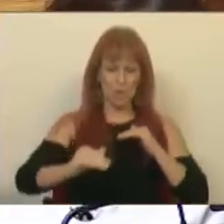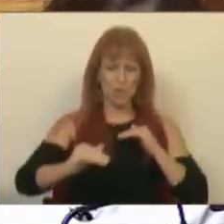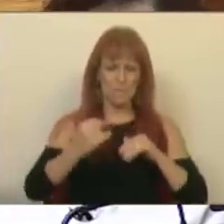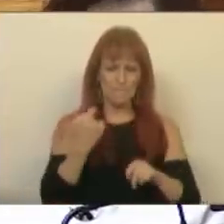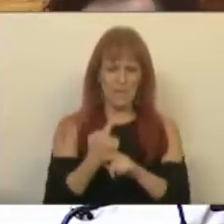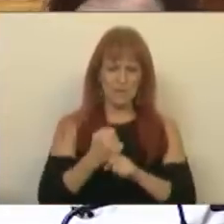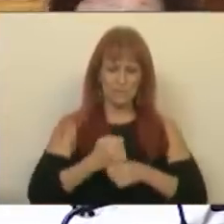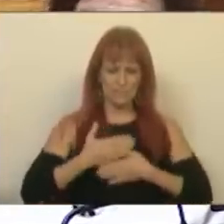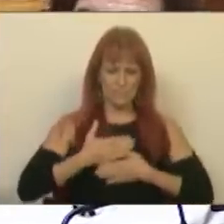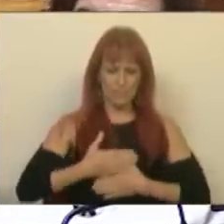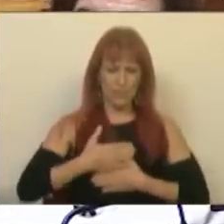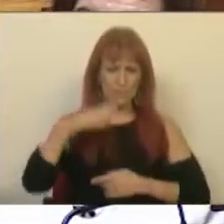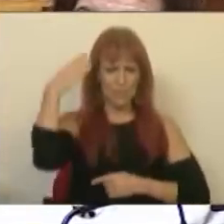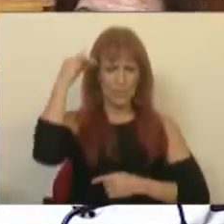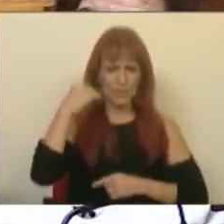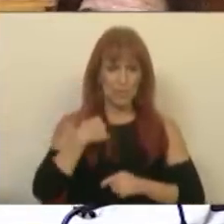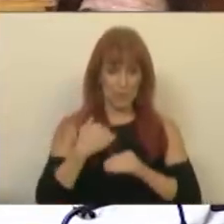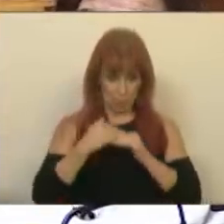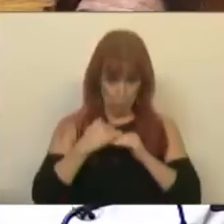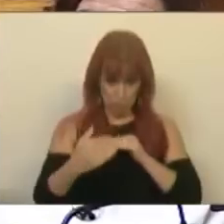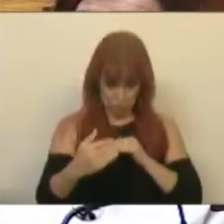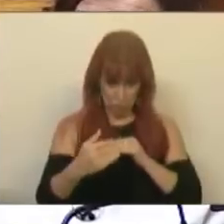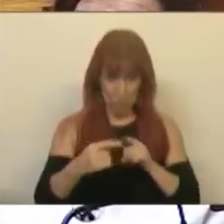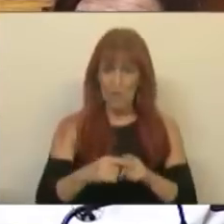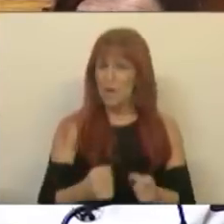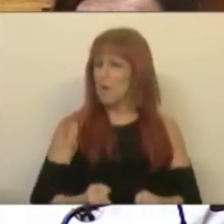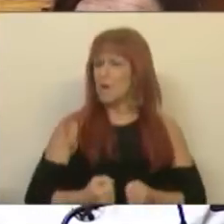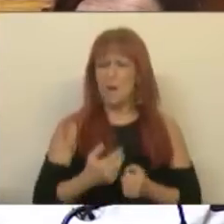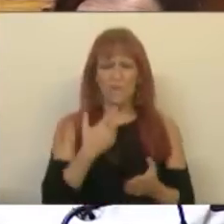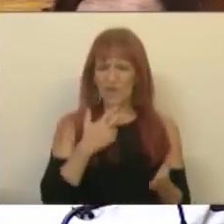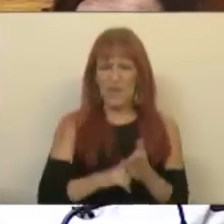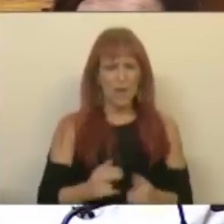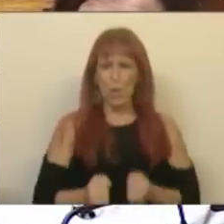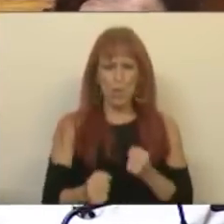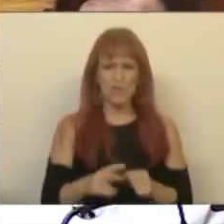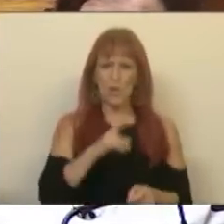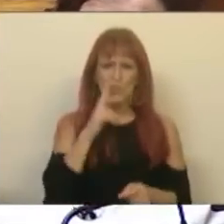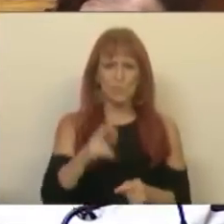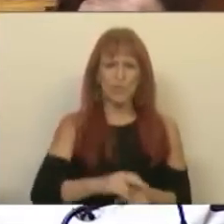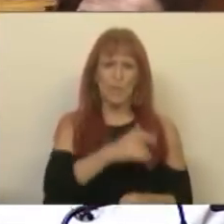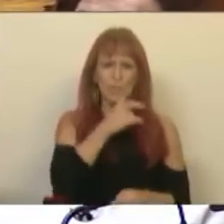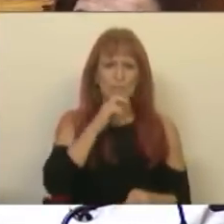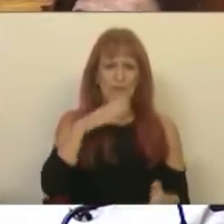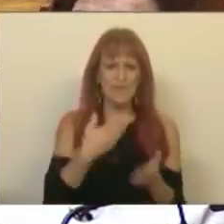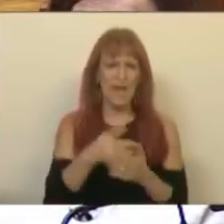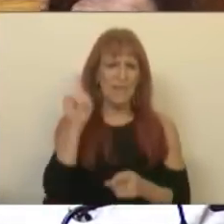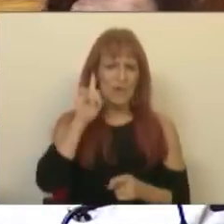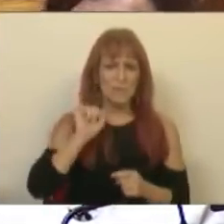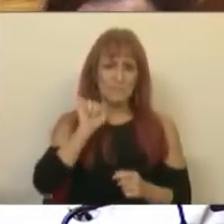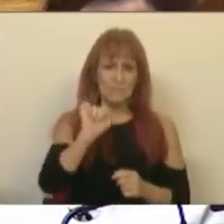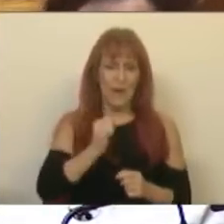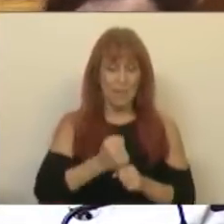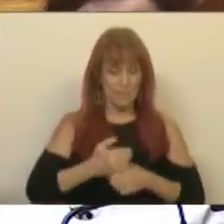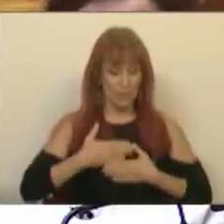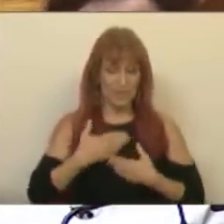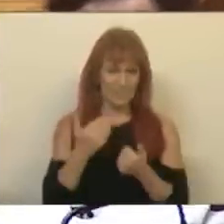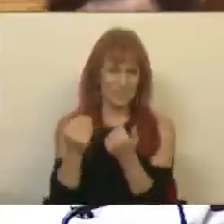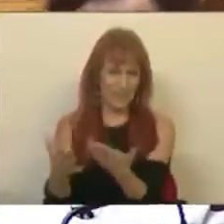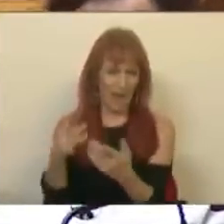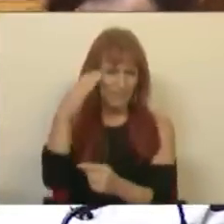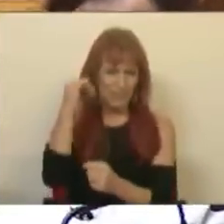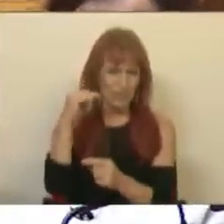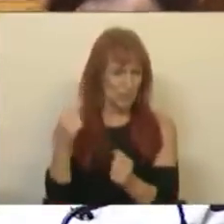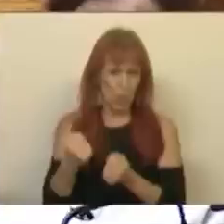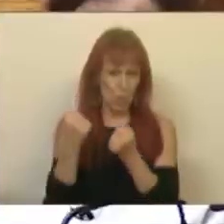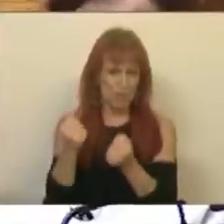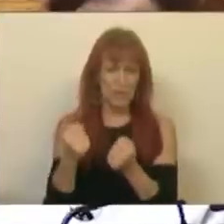as carreiras dos professores a verdade é que não conseguiu responder a promessa de garantir a valorização da profissão dos